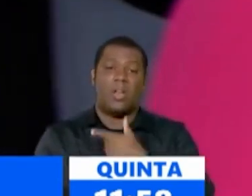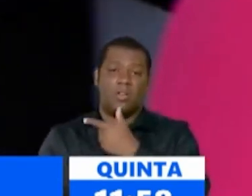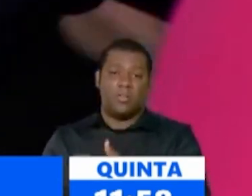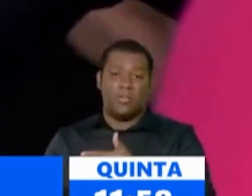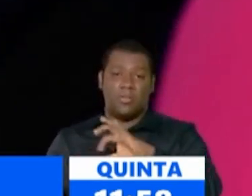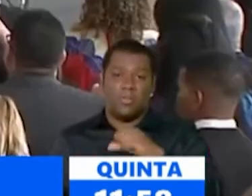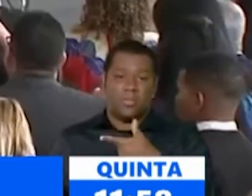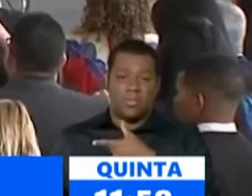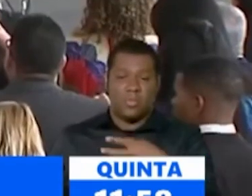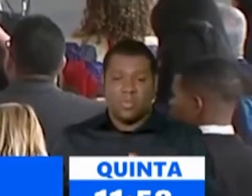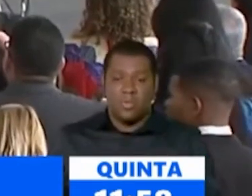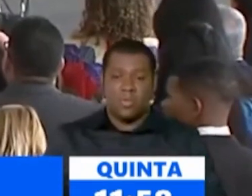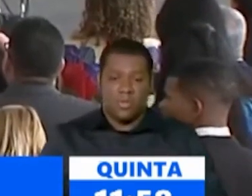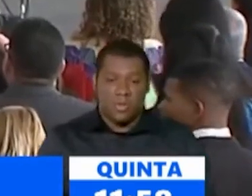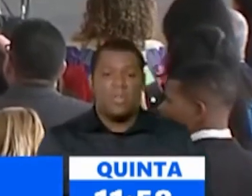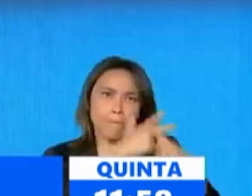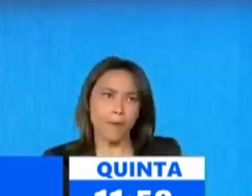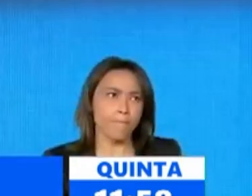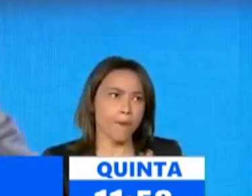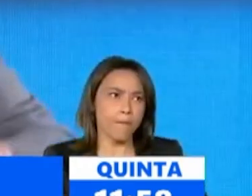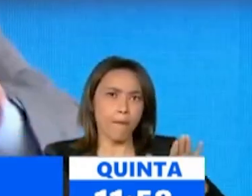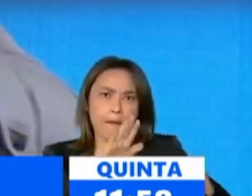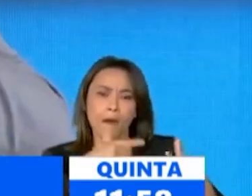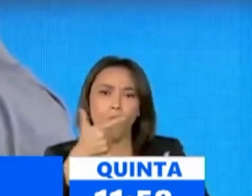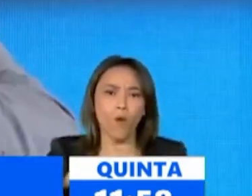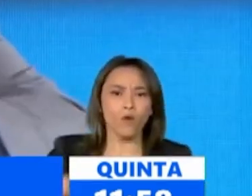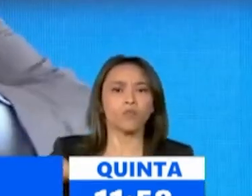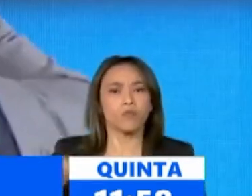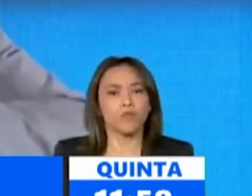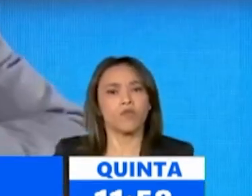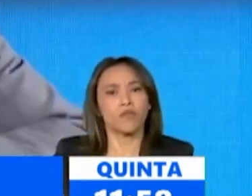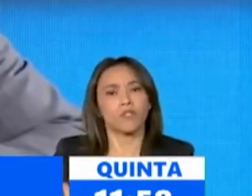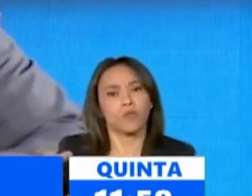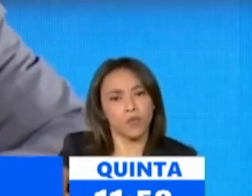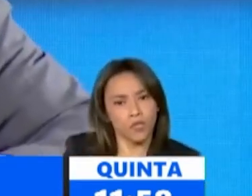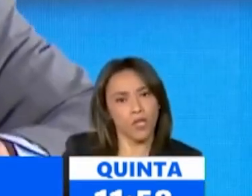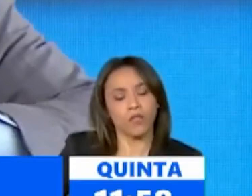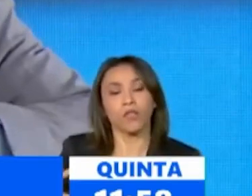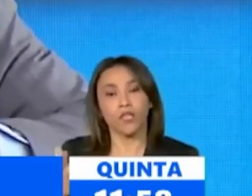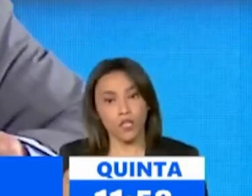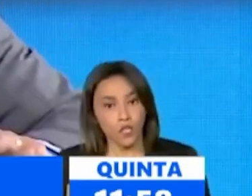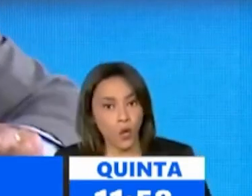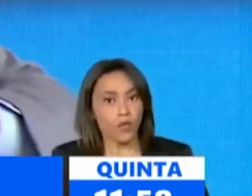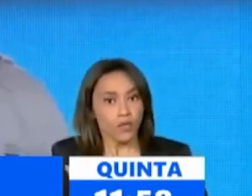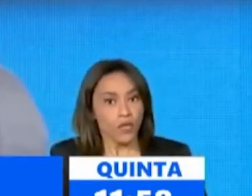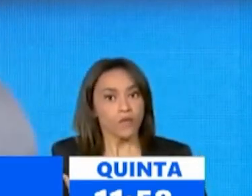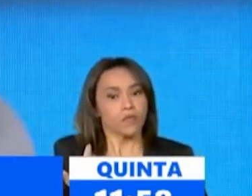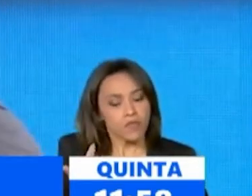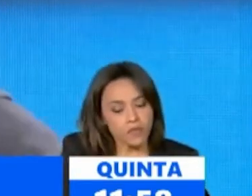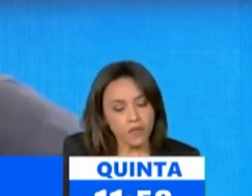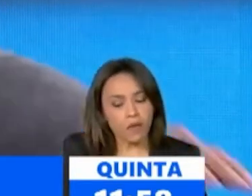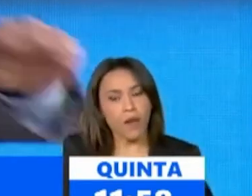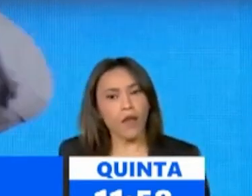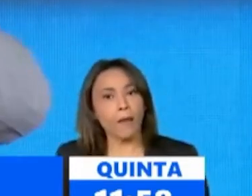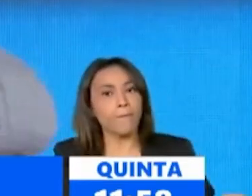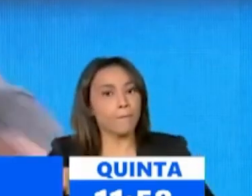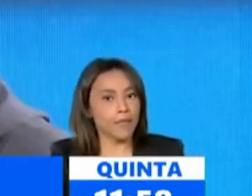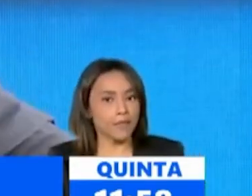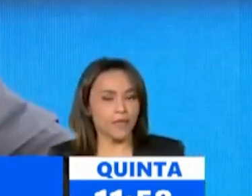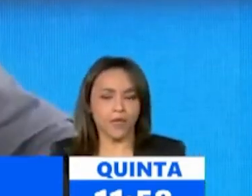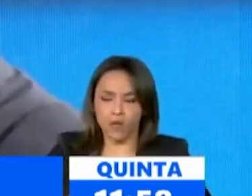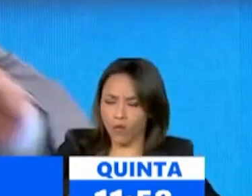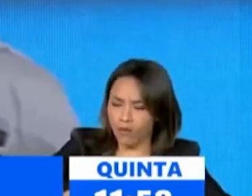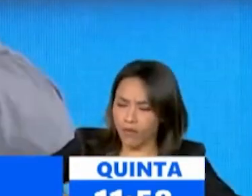empreendimentos Força da União 1 e 4. E nós queremos trabalhar em parceria harmônica com prefeitos,